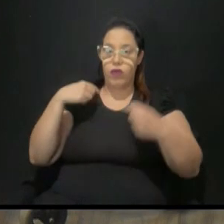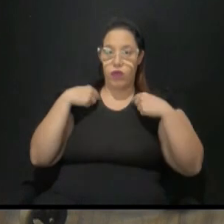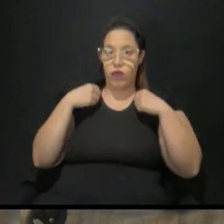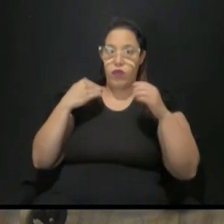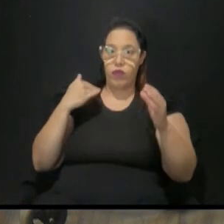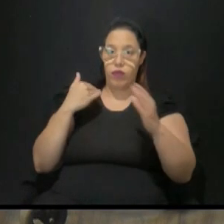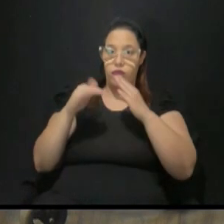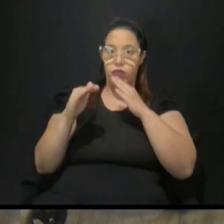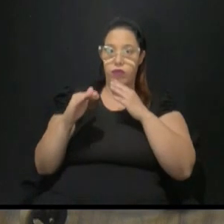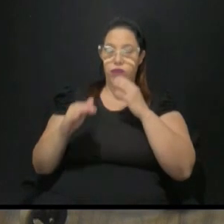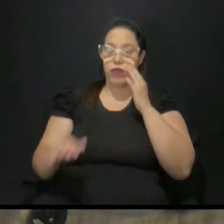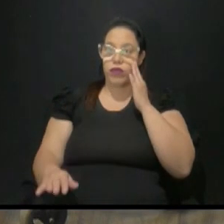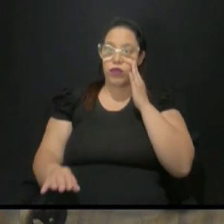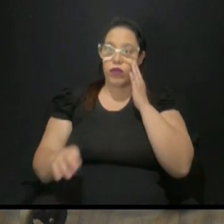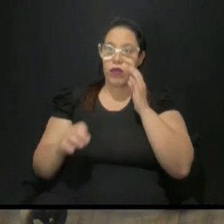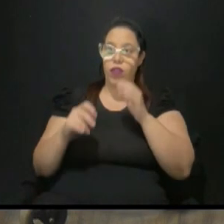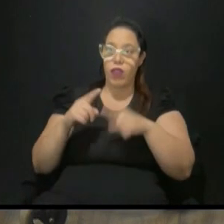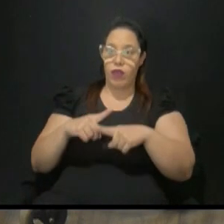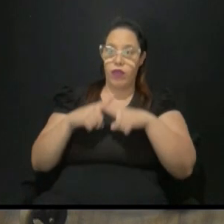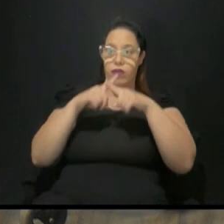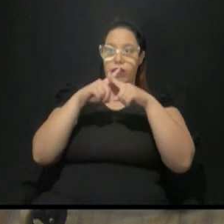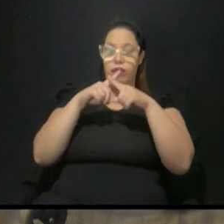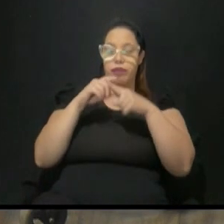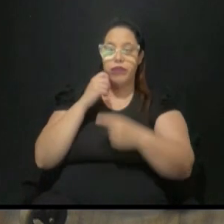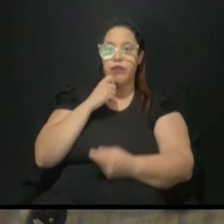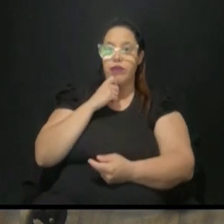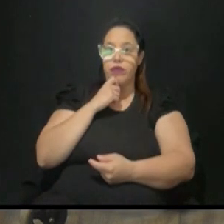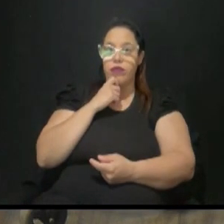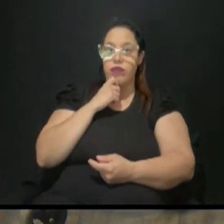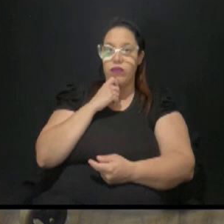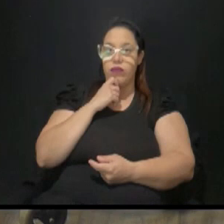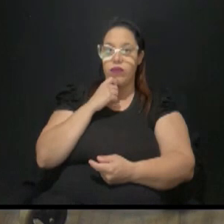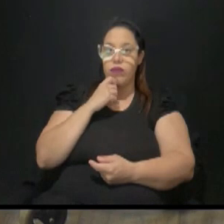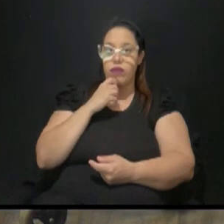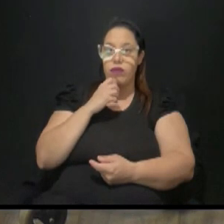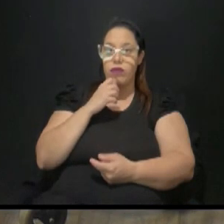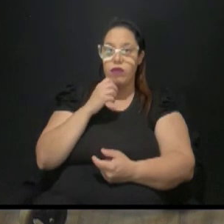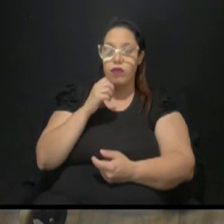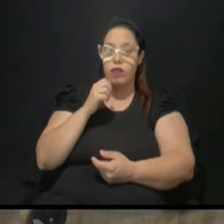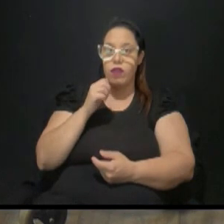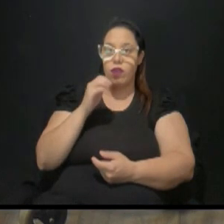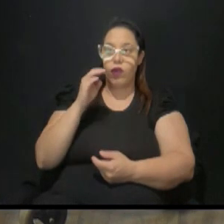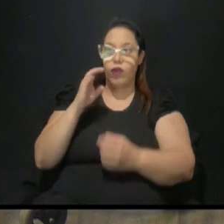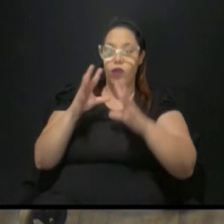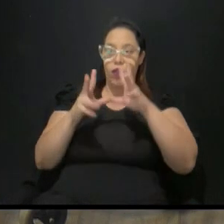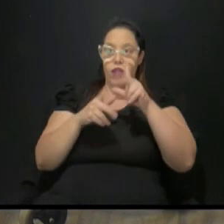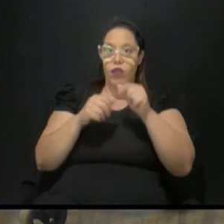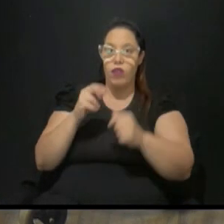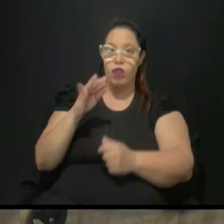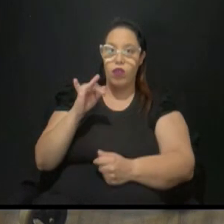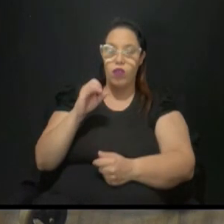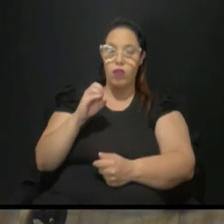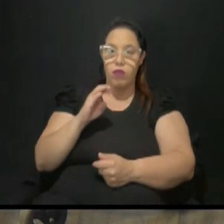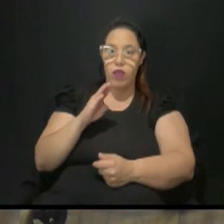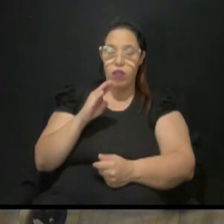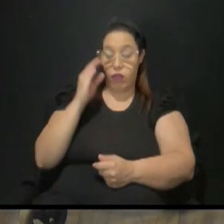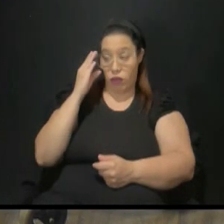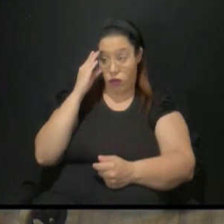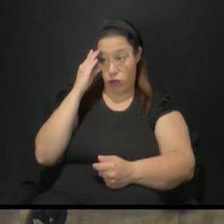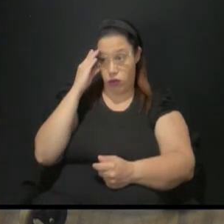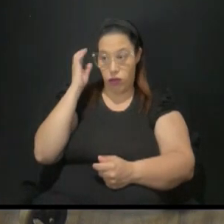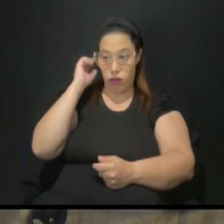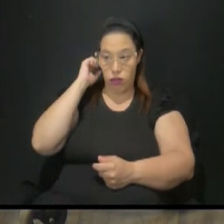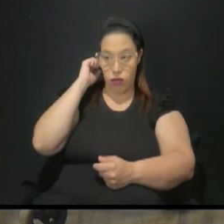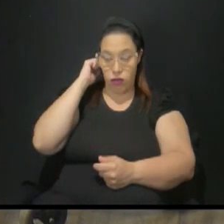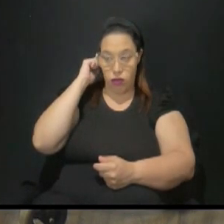na prova, nos Mundial em Kobe também, que ele participou. E como